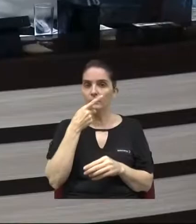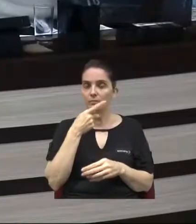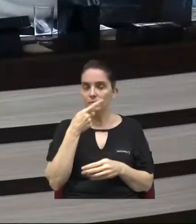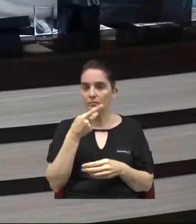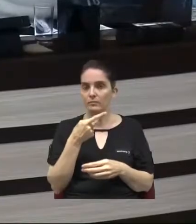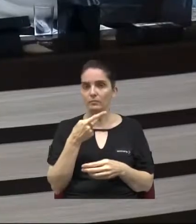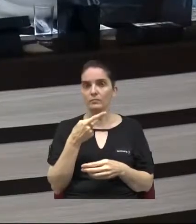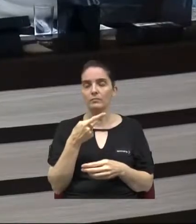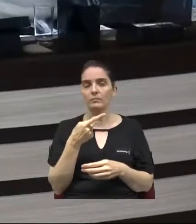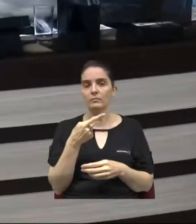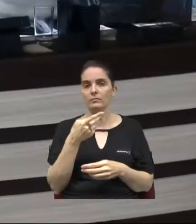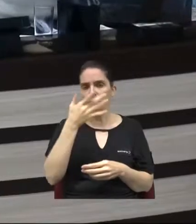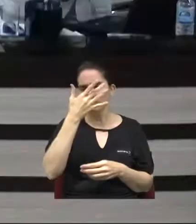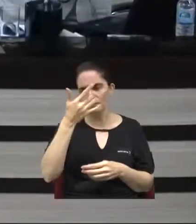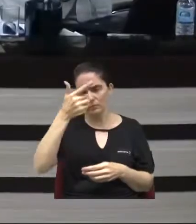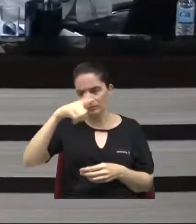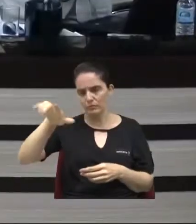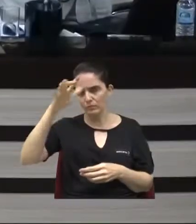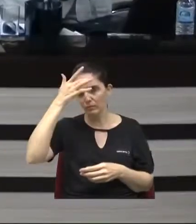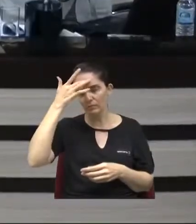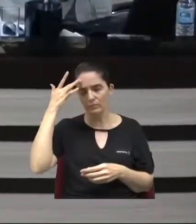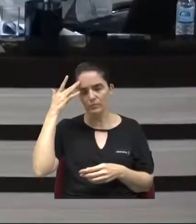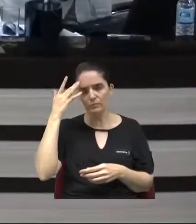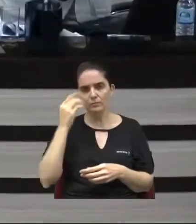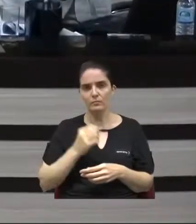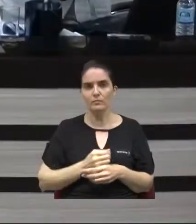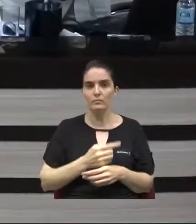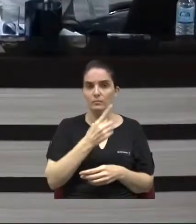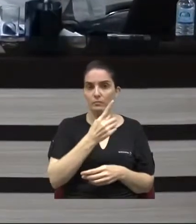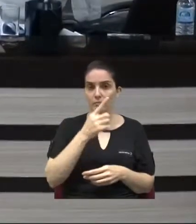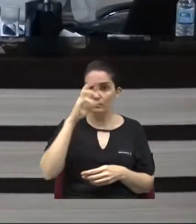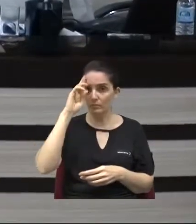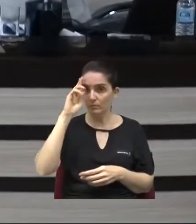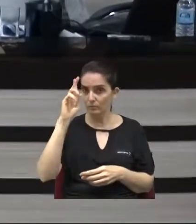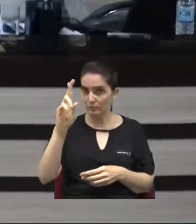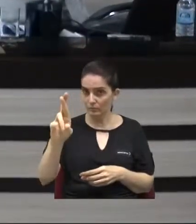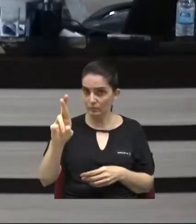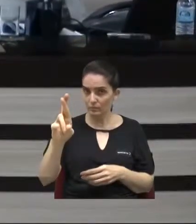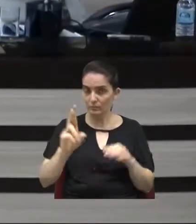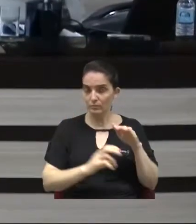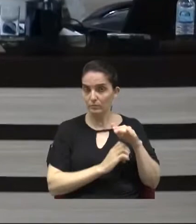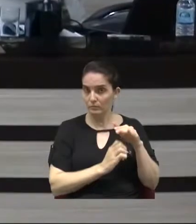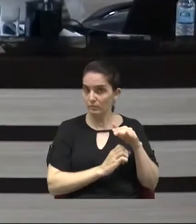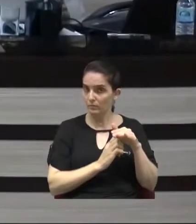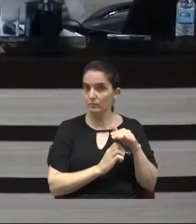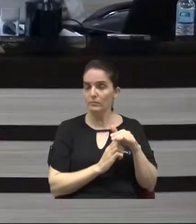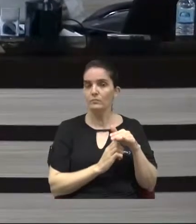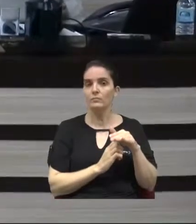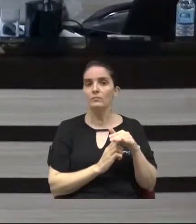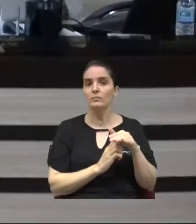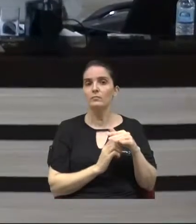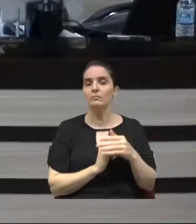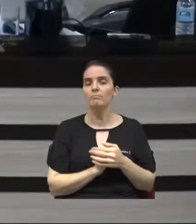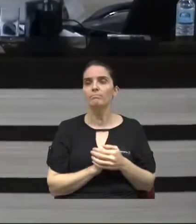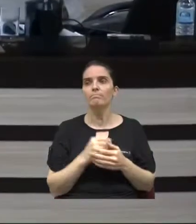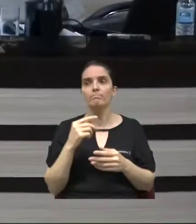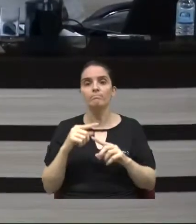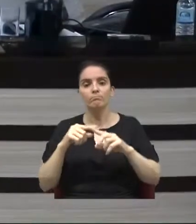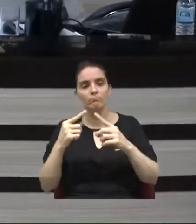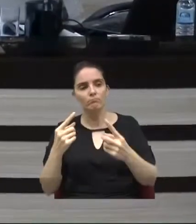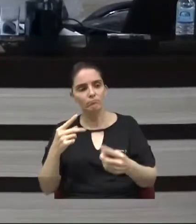chegando, e um dos proprietários, acho, o representante esteve aqui nessa casa, todos ficaram